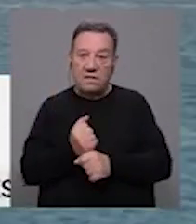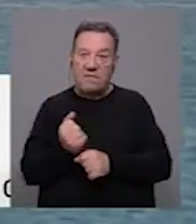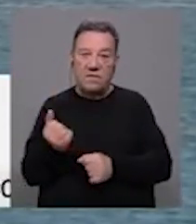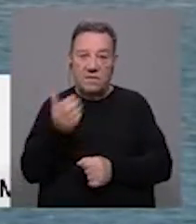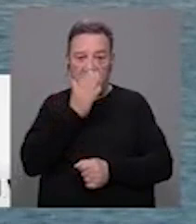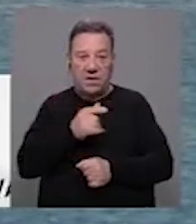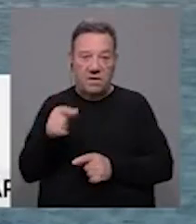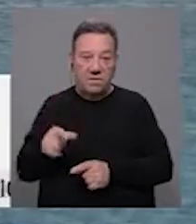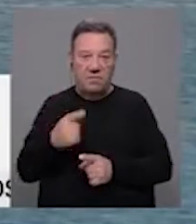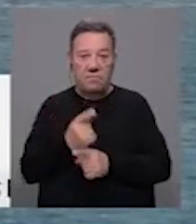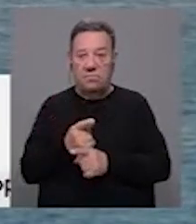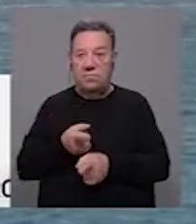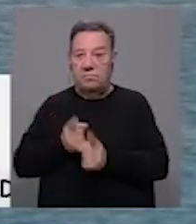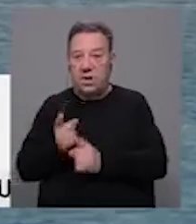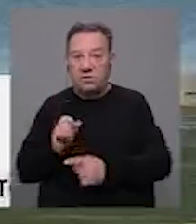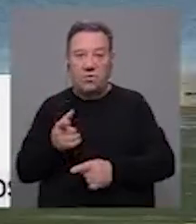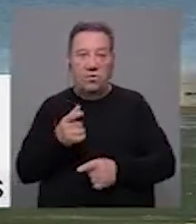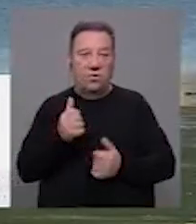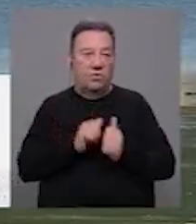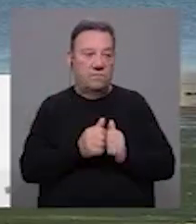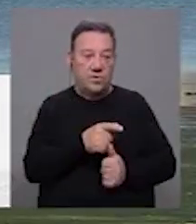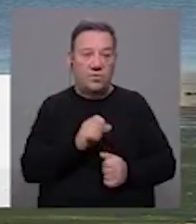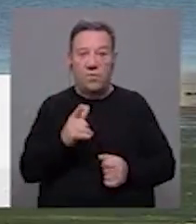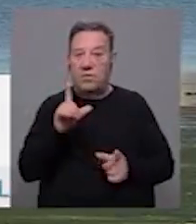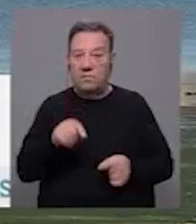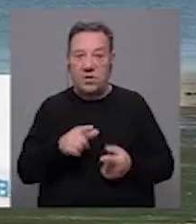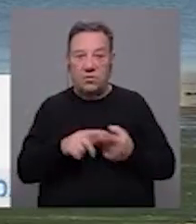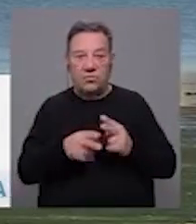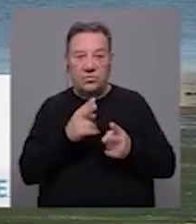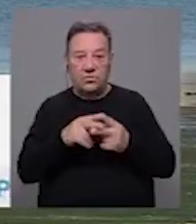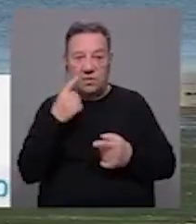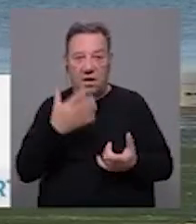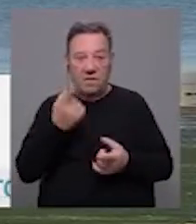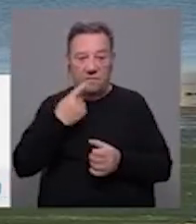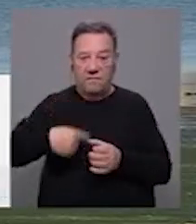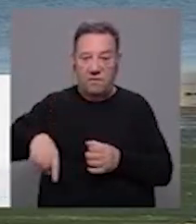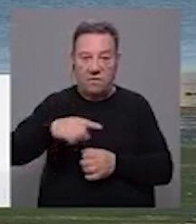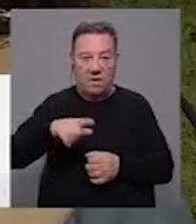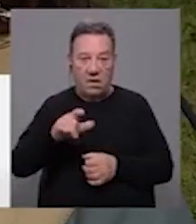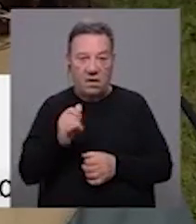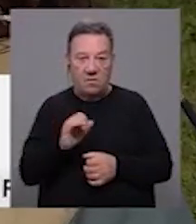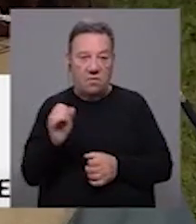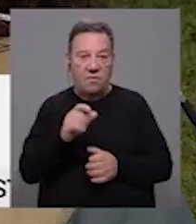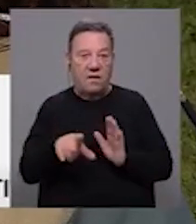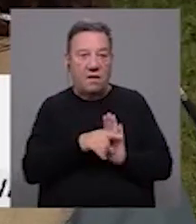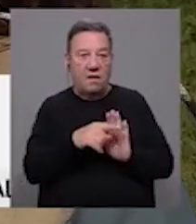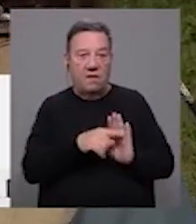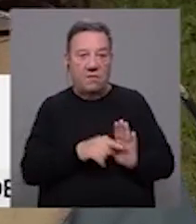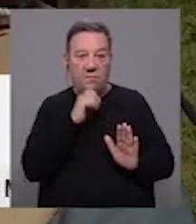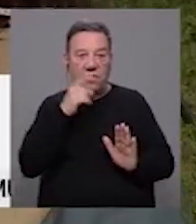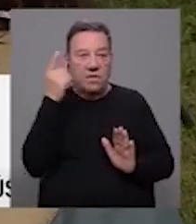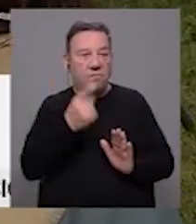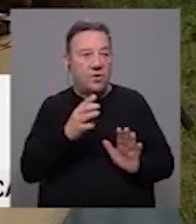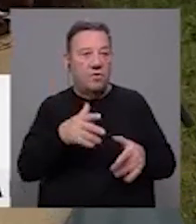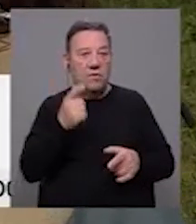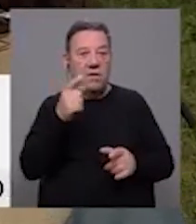aqui praticadas, sejam ela a pesca ou mesmo o desporto, ou até mesmo as construções que existem ao redor da lagoa. Não tem nenhumas leis que vá impor algum tipo